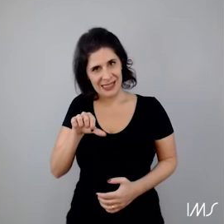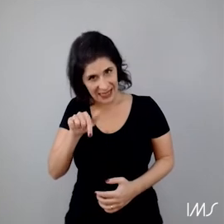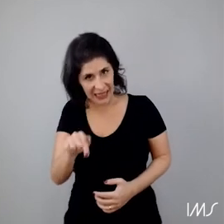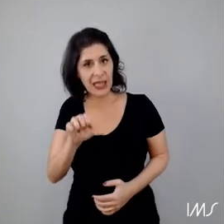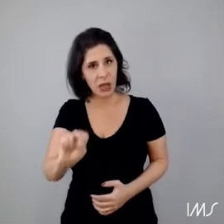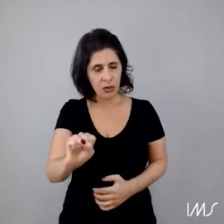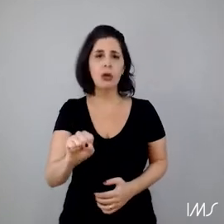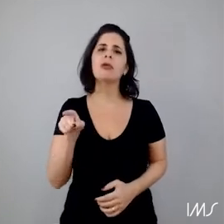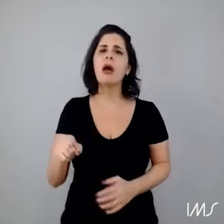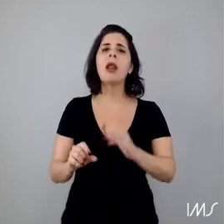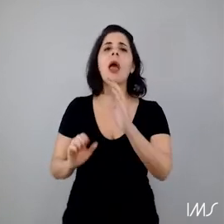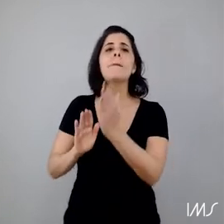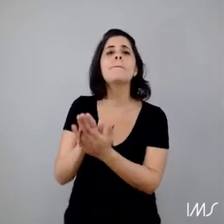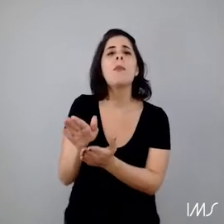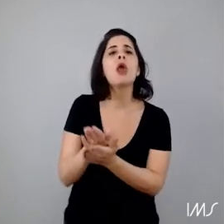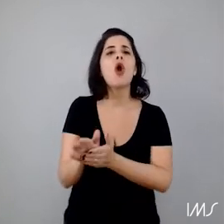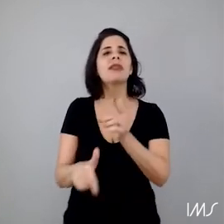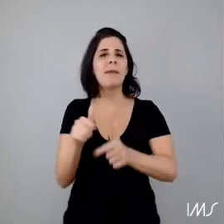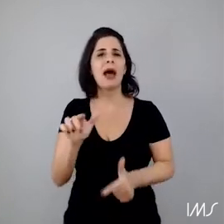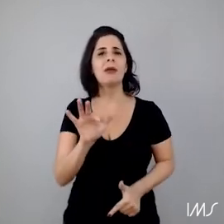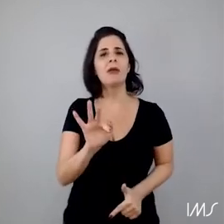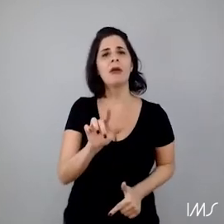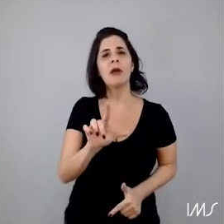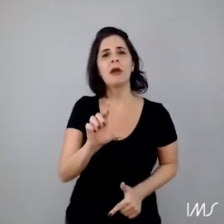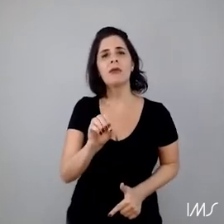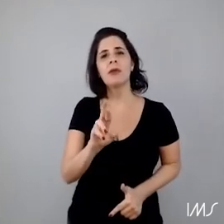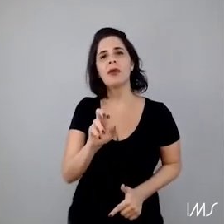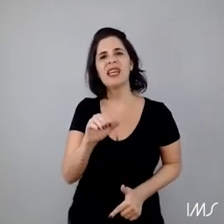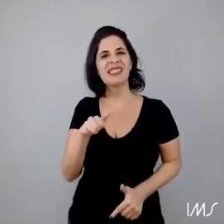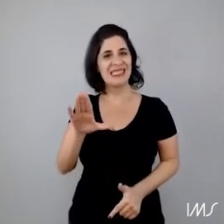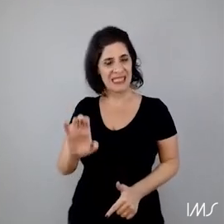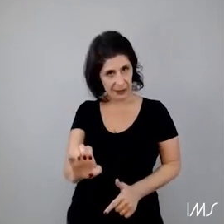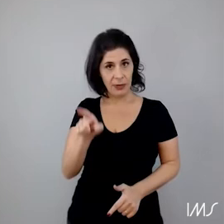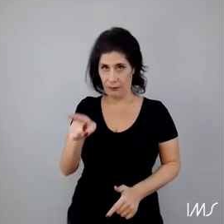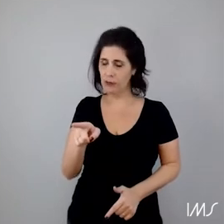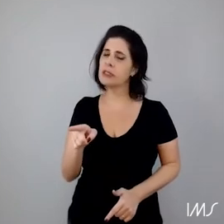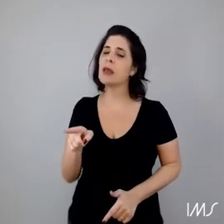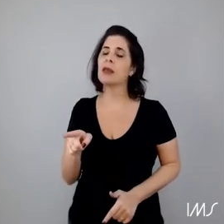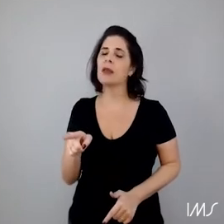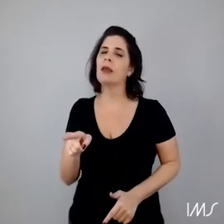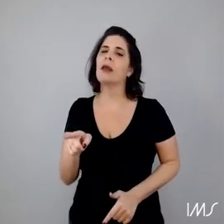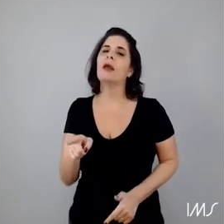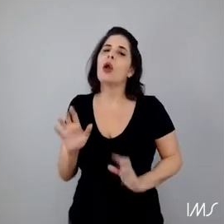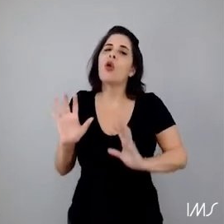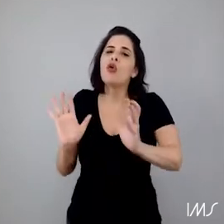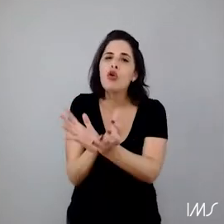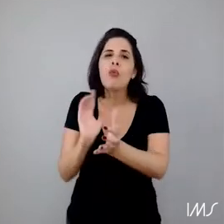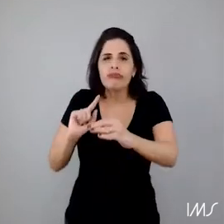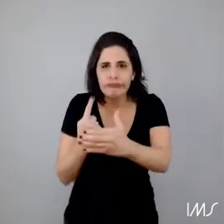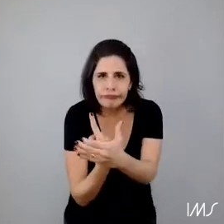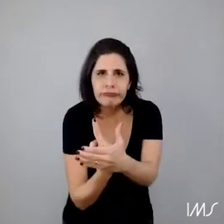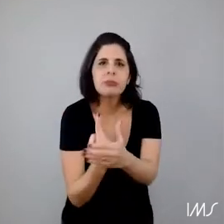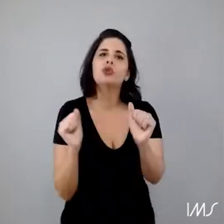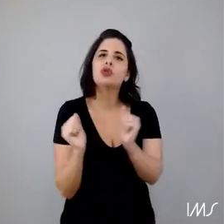fez parte do grupo de fotógrafos e fotógrafas que participaram do primeiro colóquio latino-americano de fotografia no México, que você